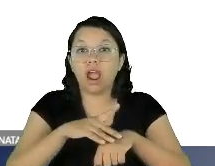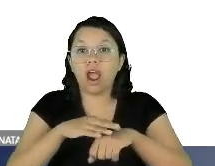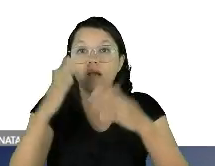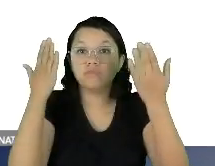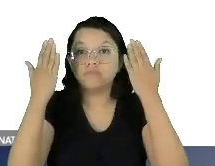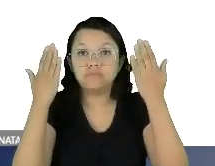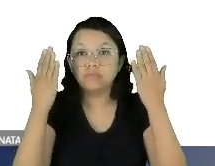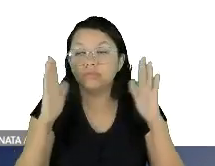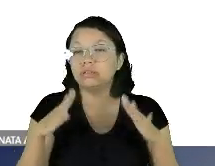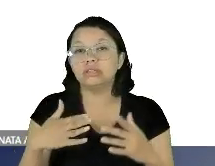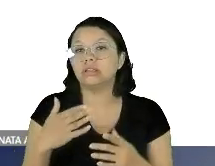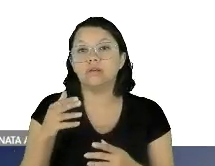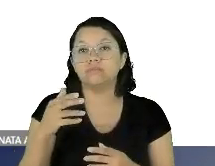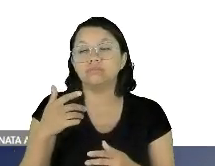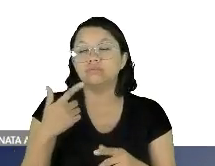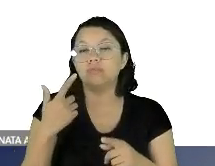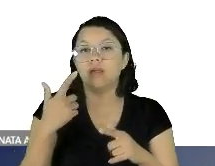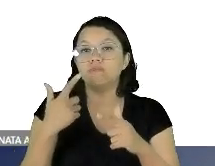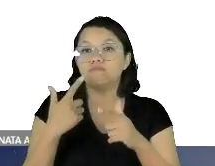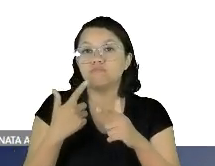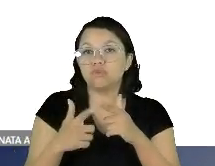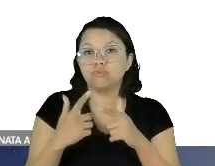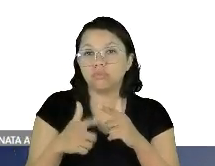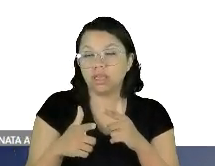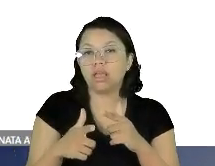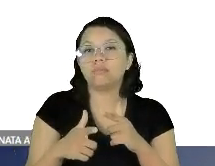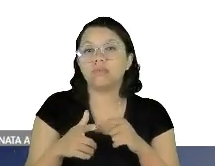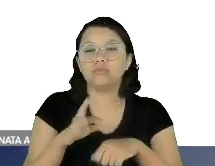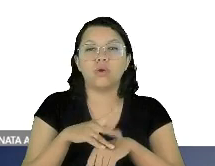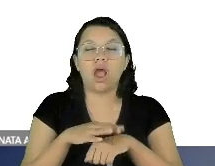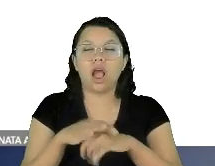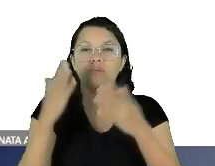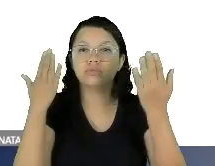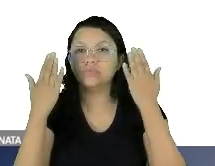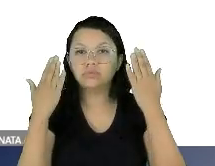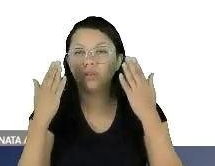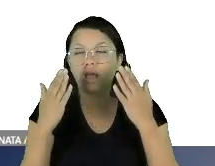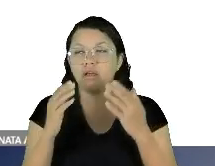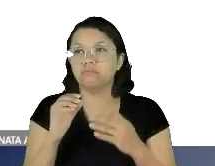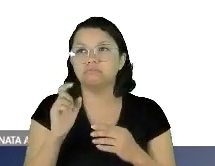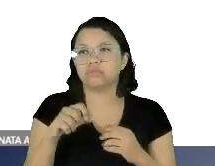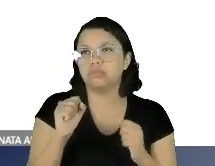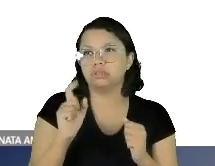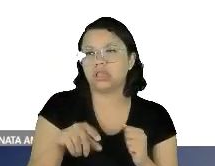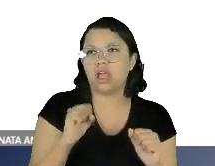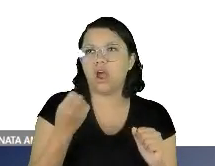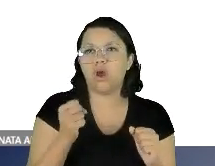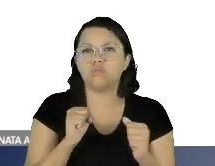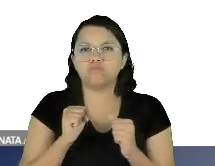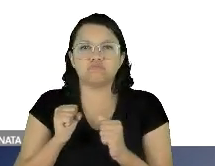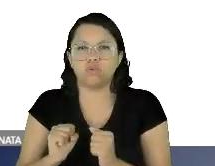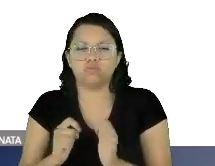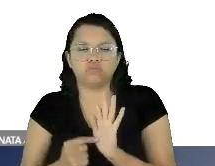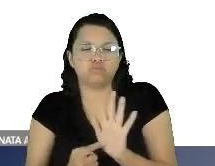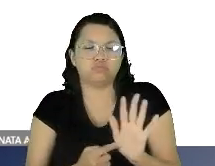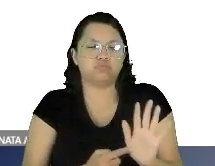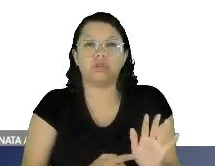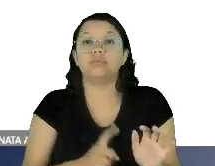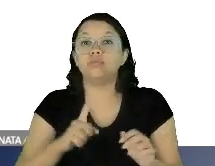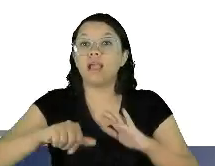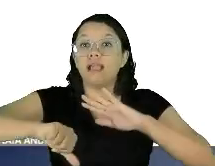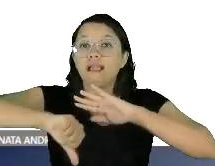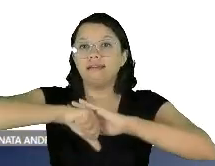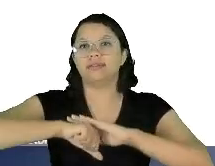sexual não patológico, ou seja, mera demonstração de poder, isso é um crime. O que seria